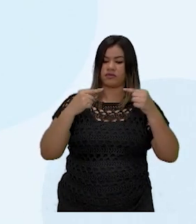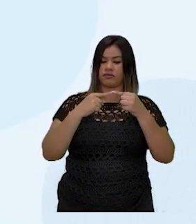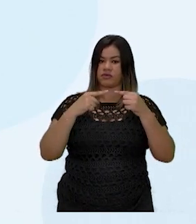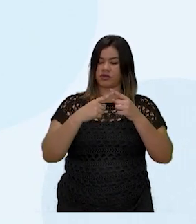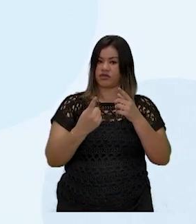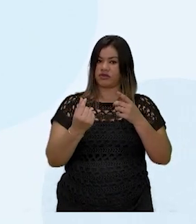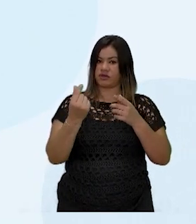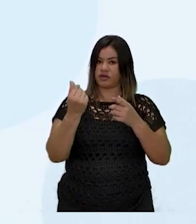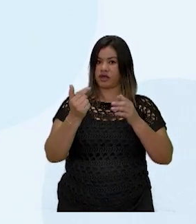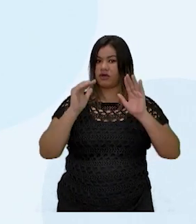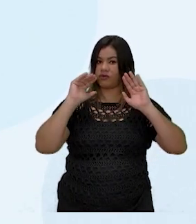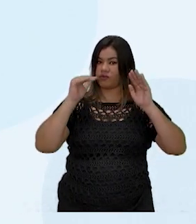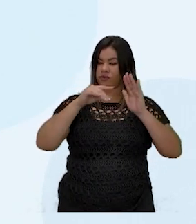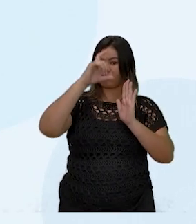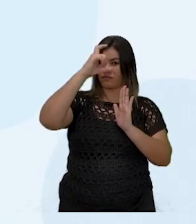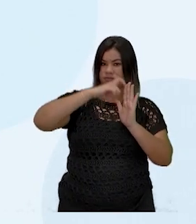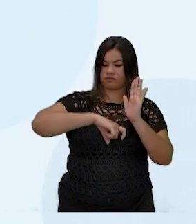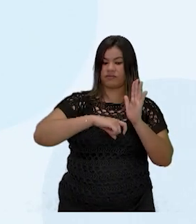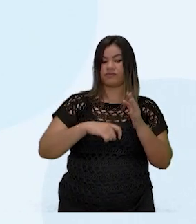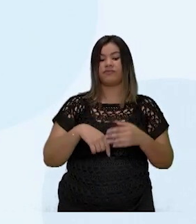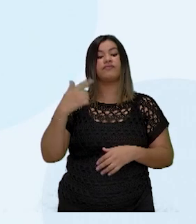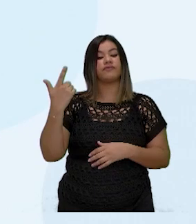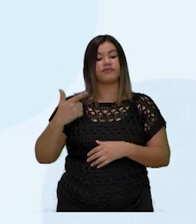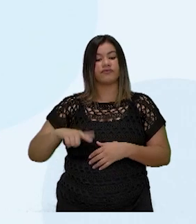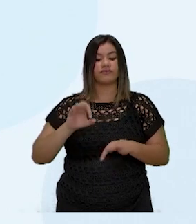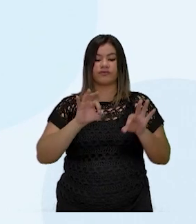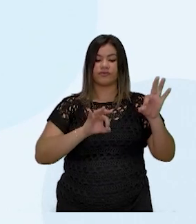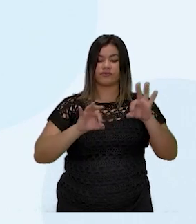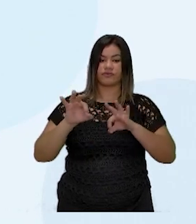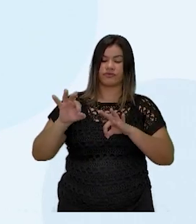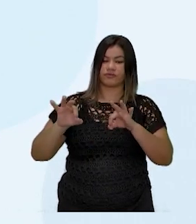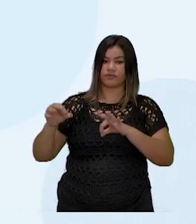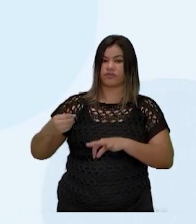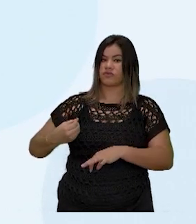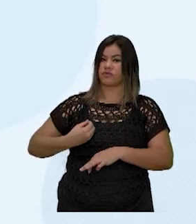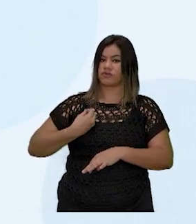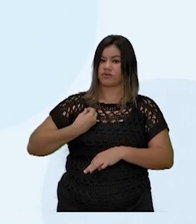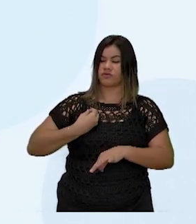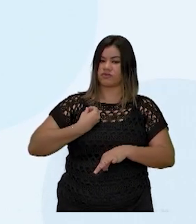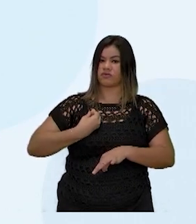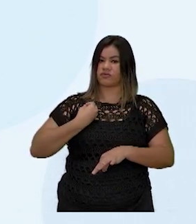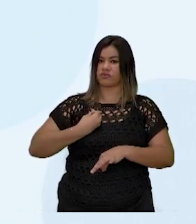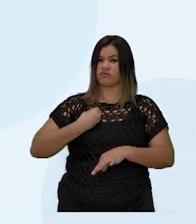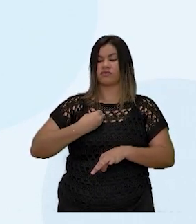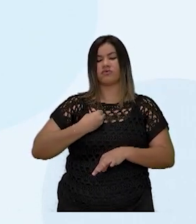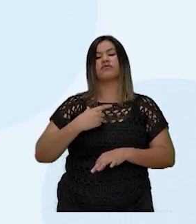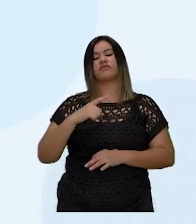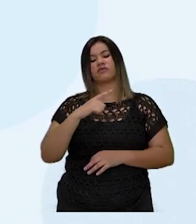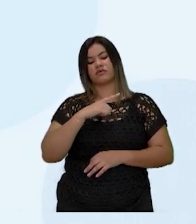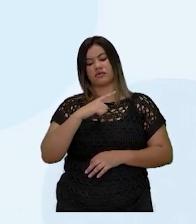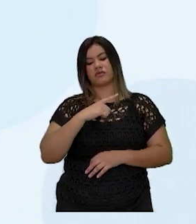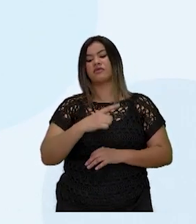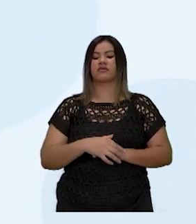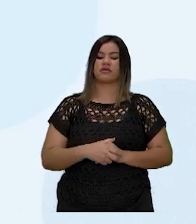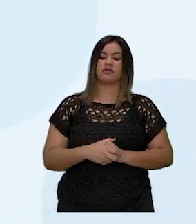considerar a forma como vai ser feita essa proposta, senão a gente não alcança essas duas premissas que